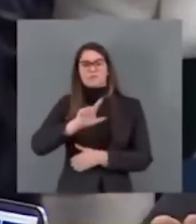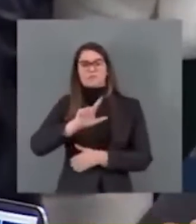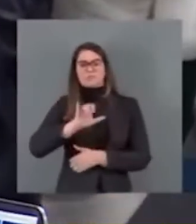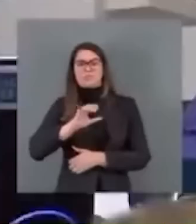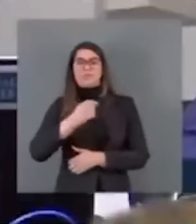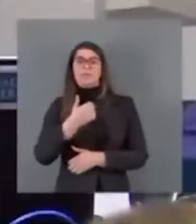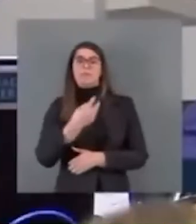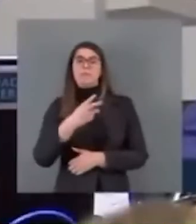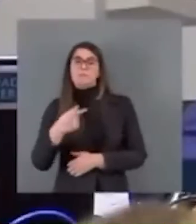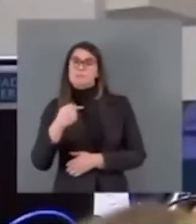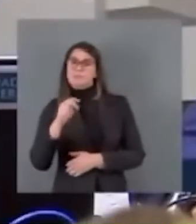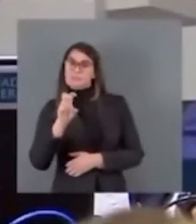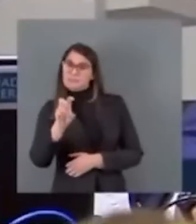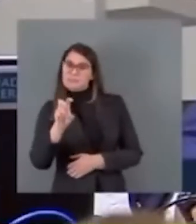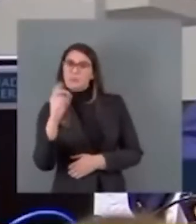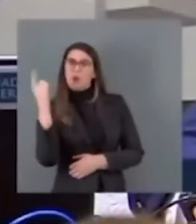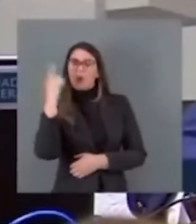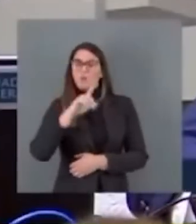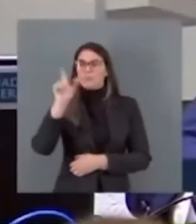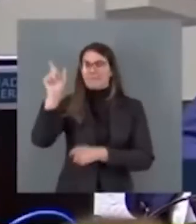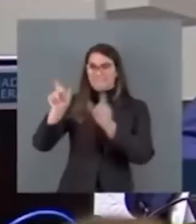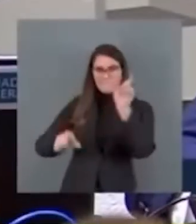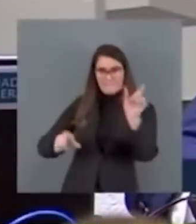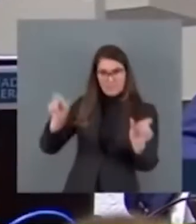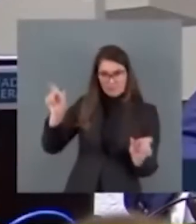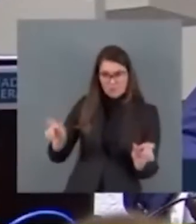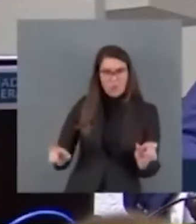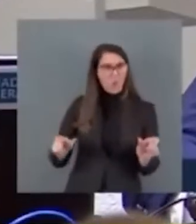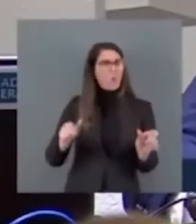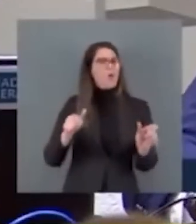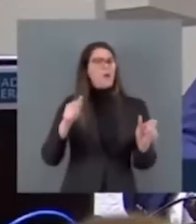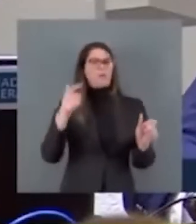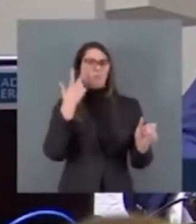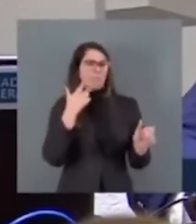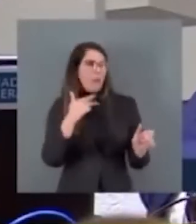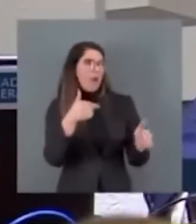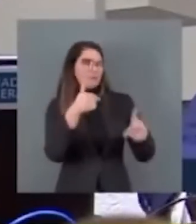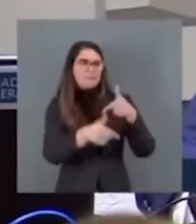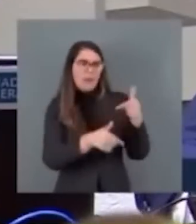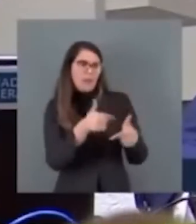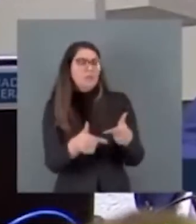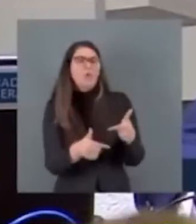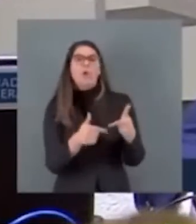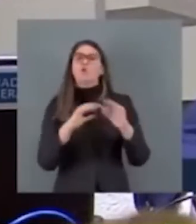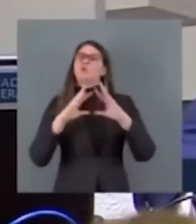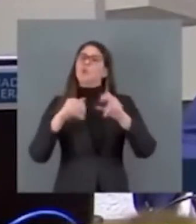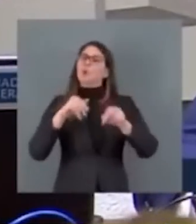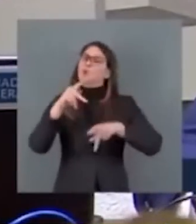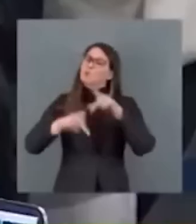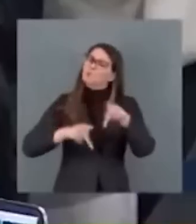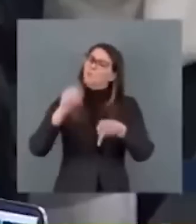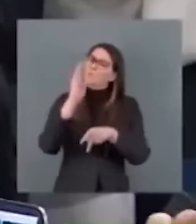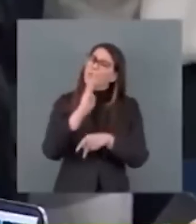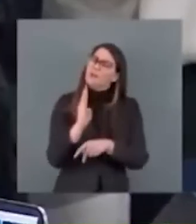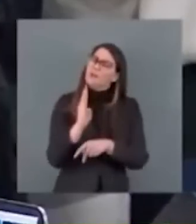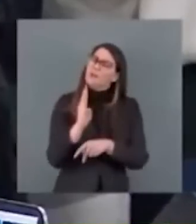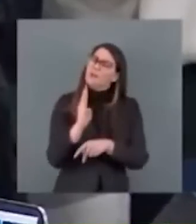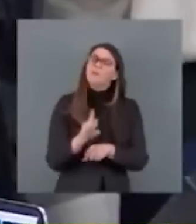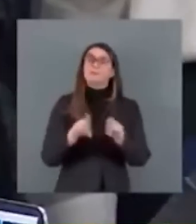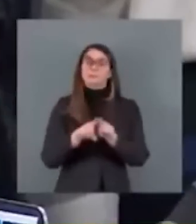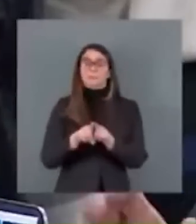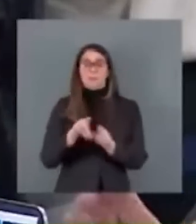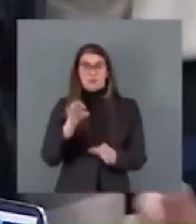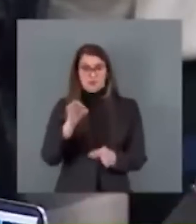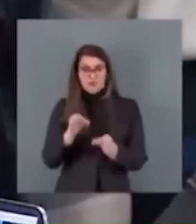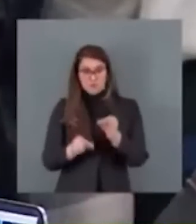ela vai atingir a pessoa física ao trabalhador a toda a população brasileira e a pessoa jurídica